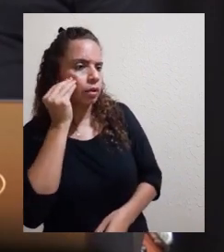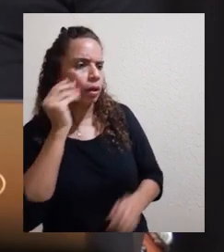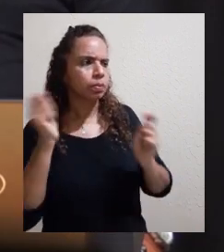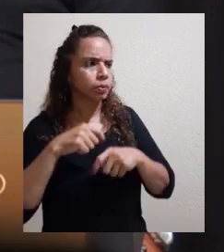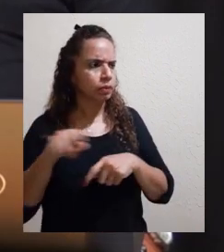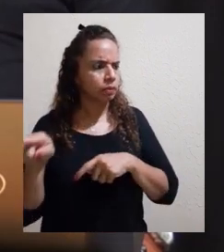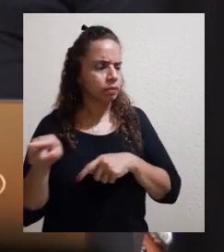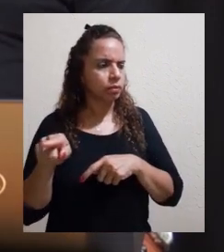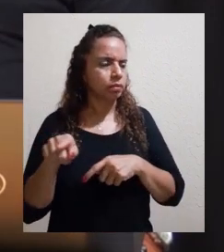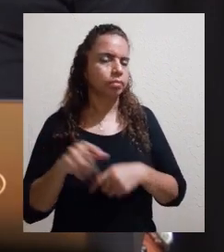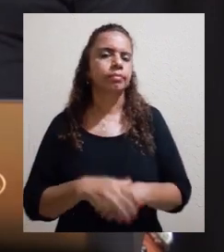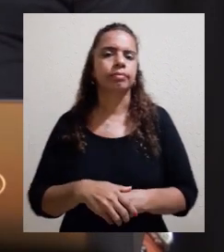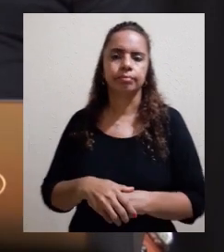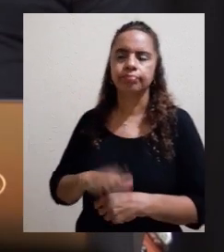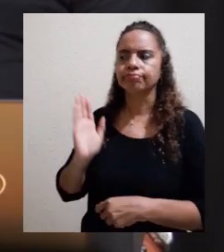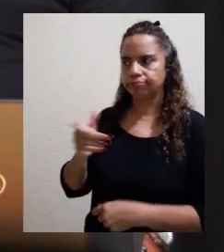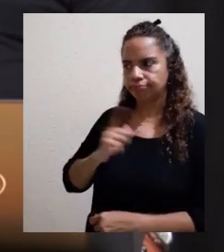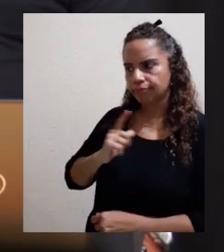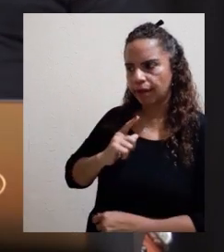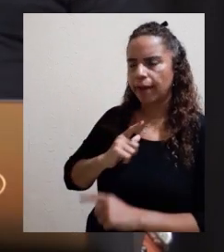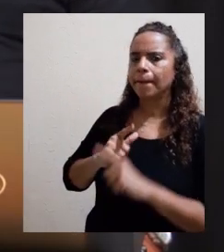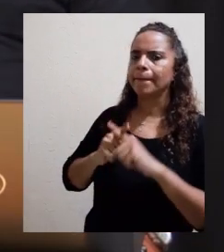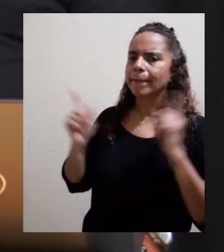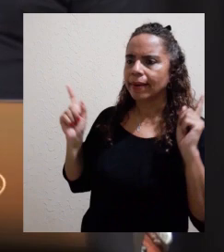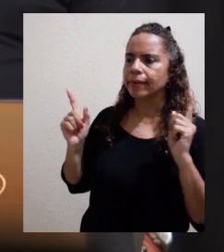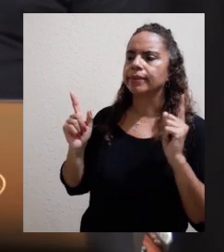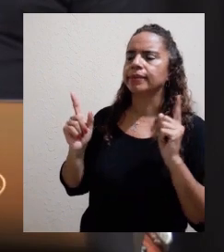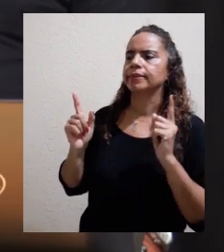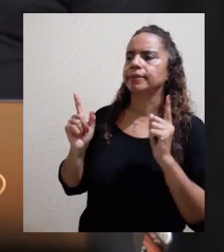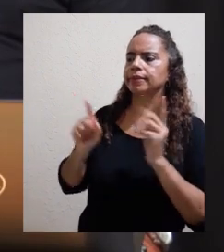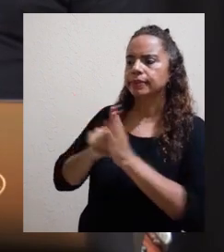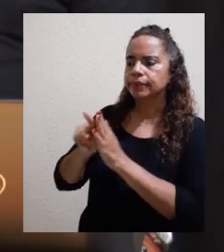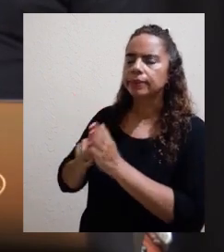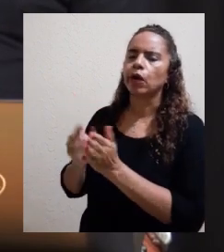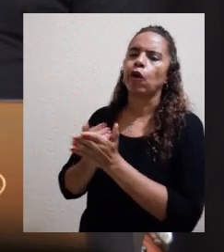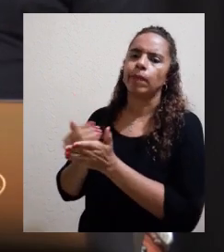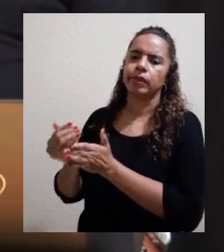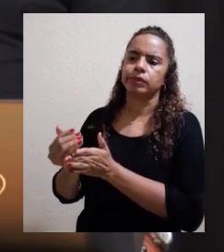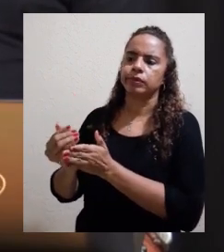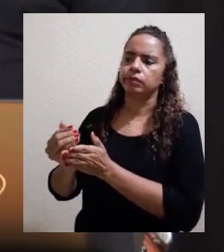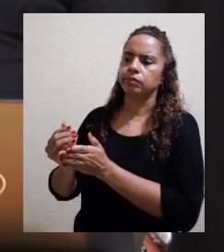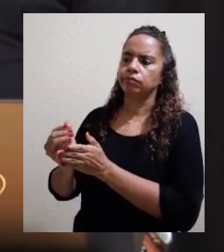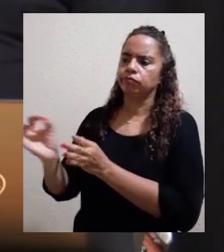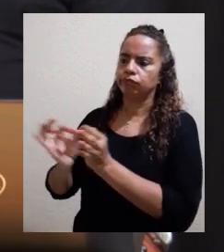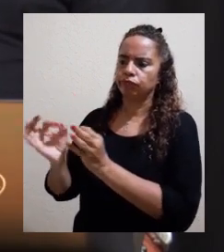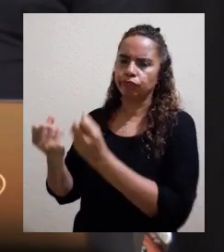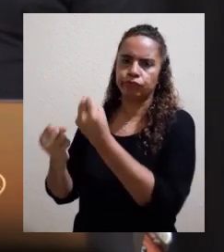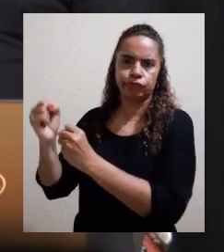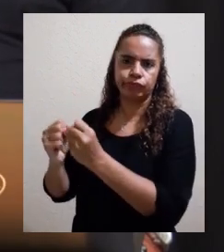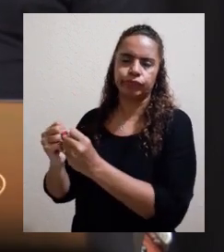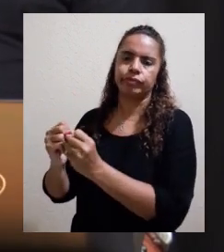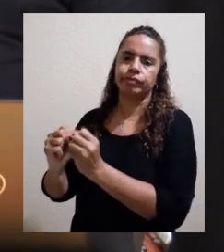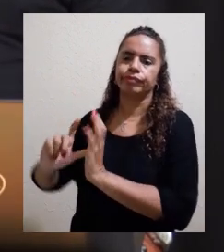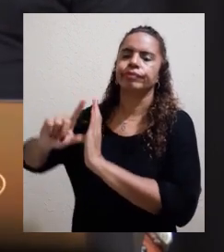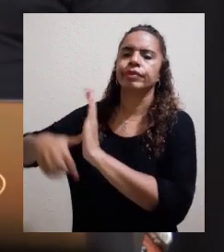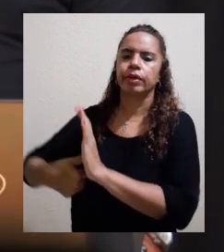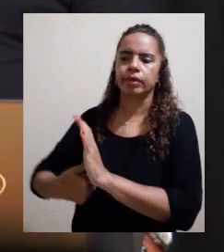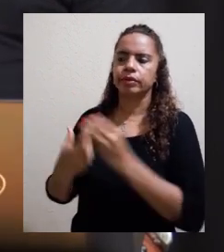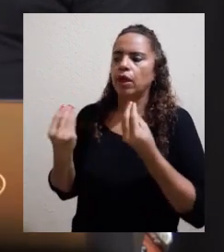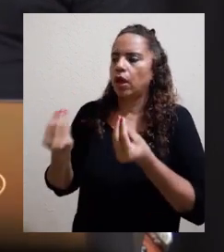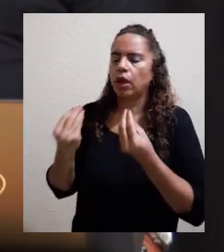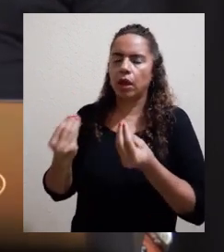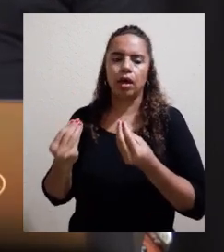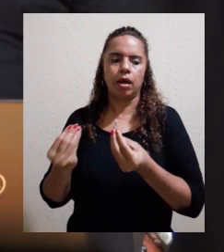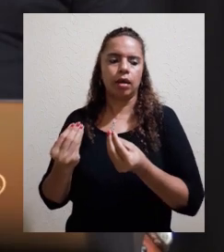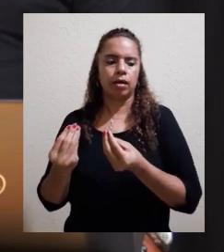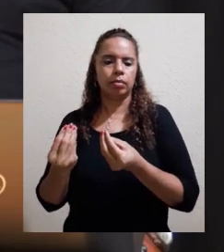de teste? Já tem capacidade para fazer isso? Tem, mas a produção já começou muito tardiamente e a gente não acaba sem ter